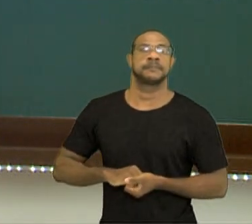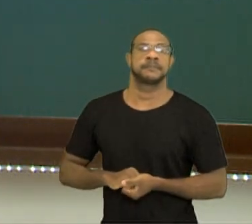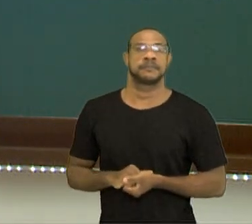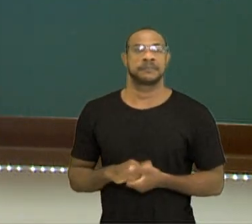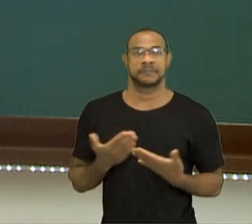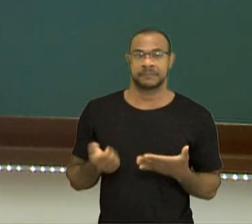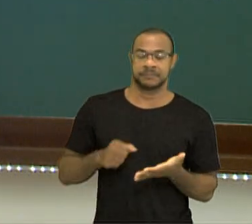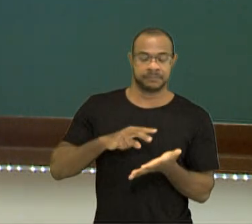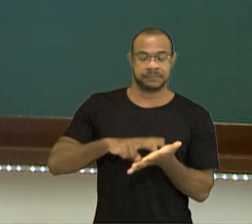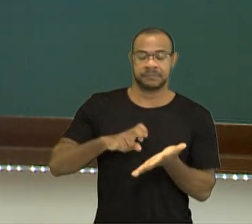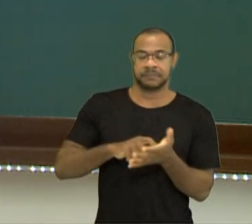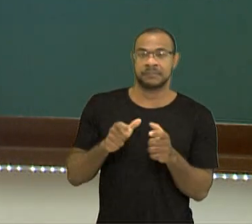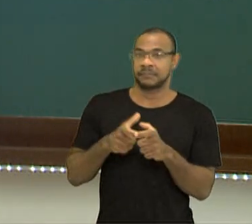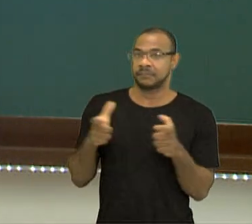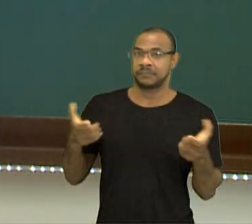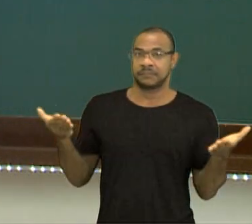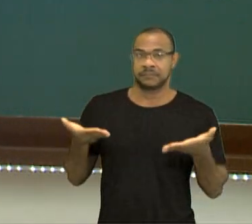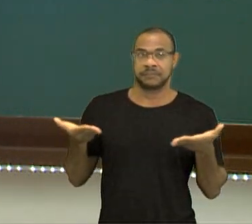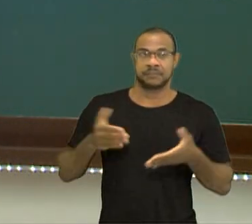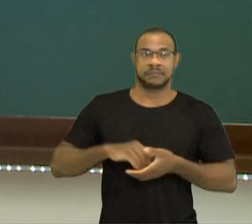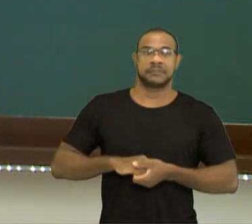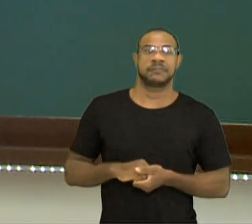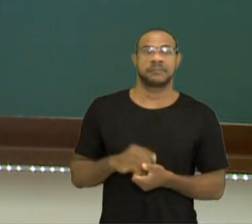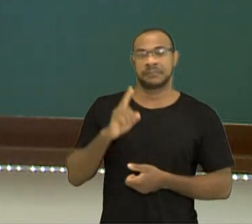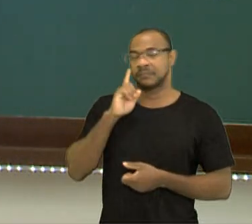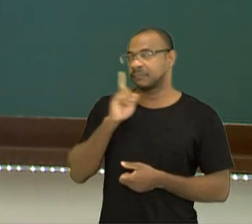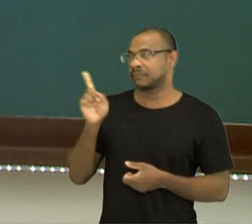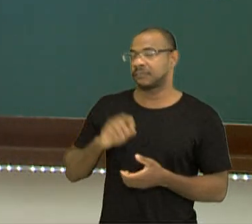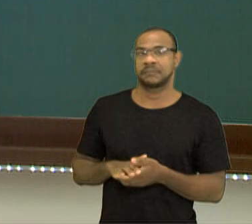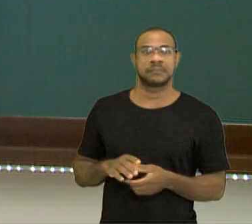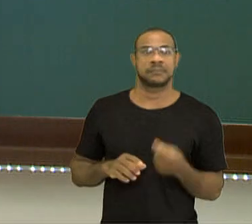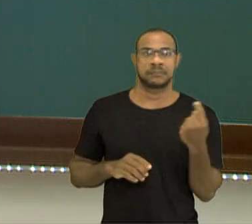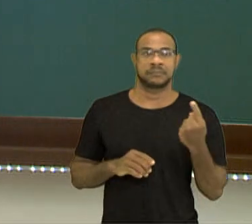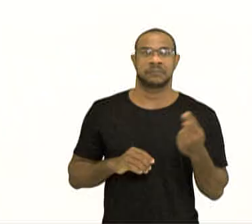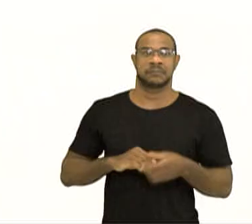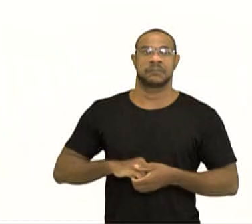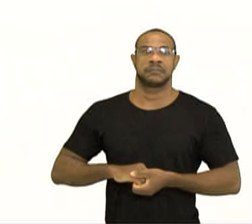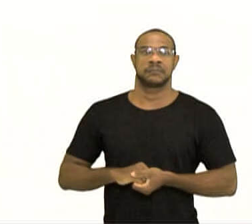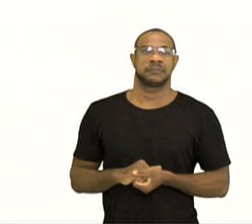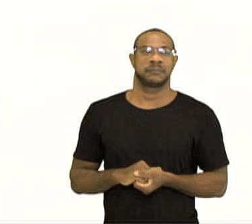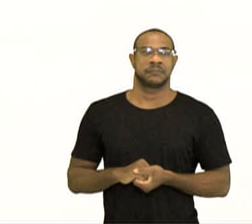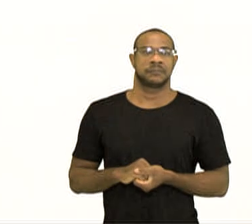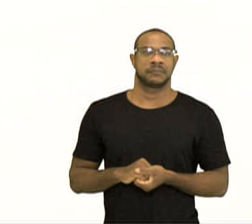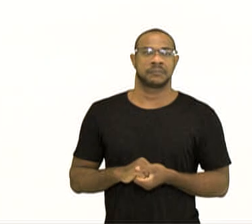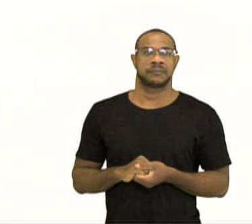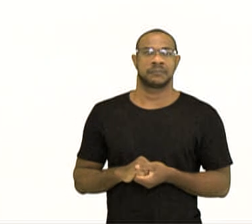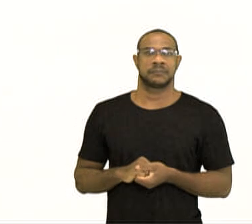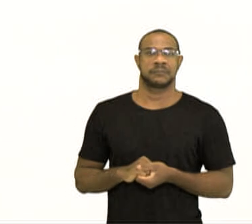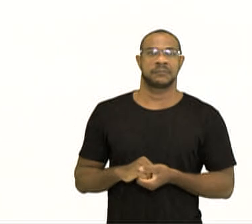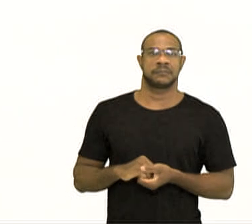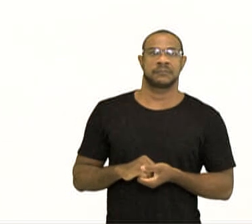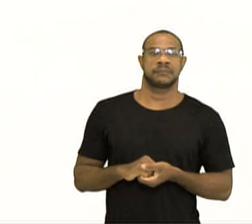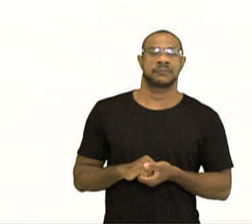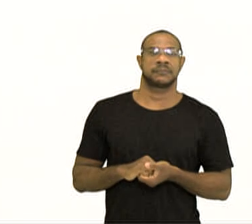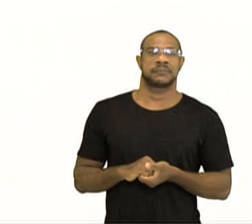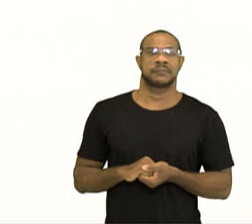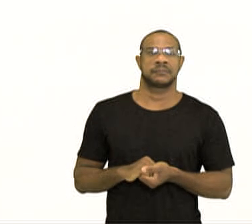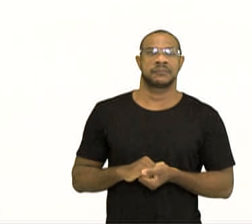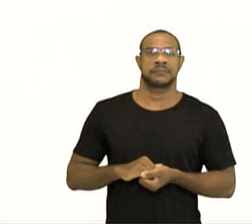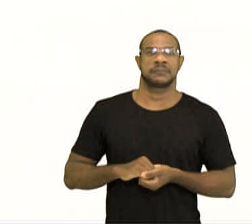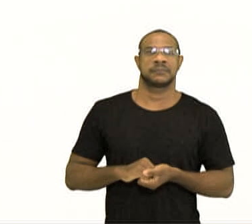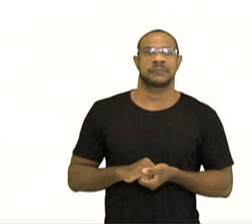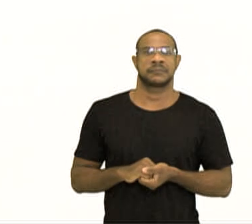disse, vamos ampliar nosso vocabulário, ok? Number 1. Write the names of the sports next to the